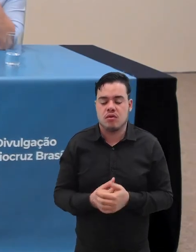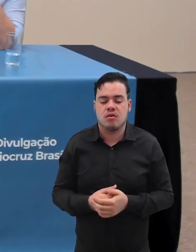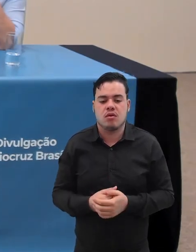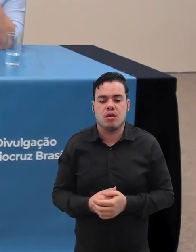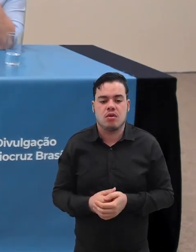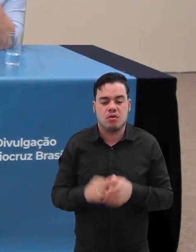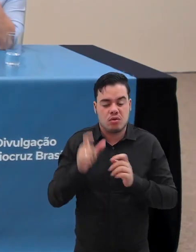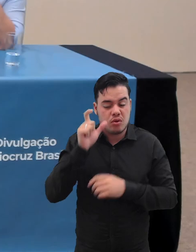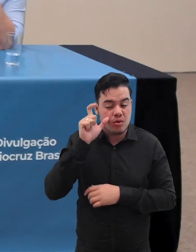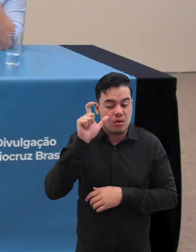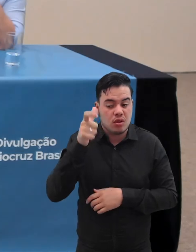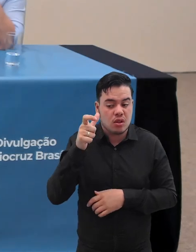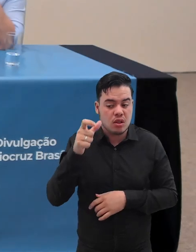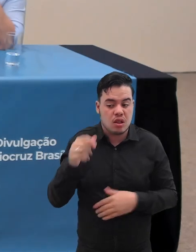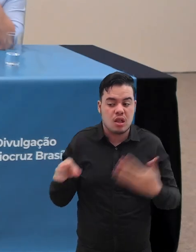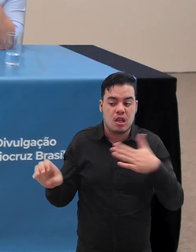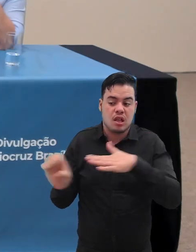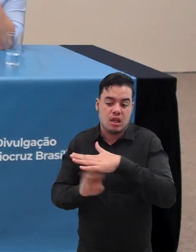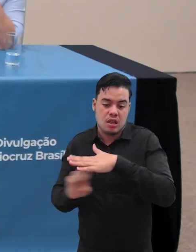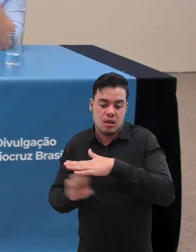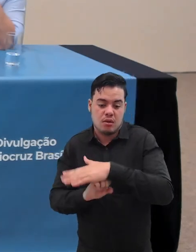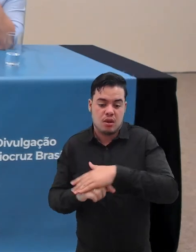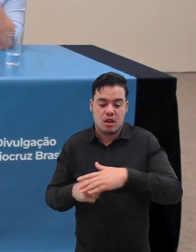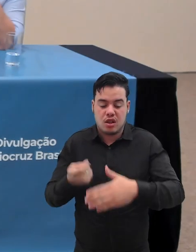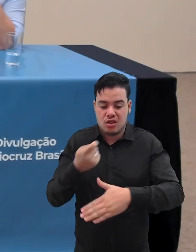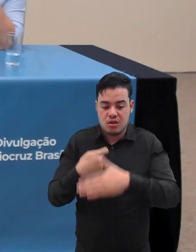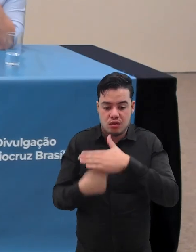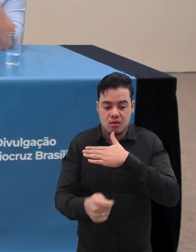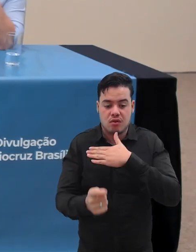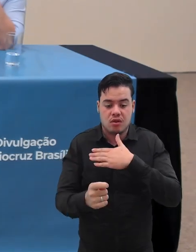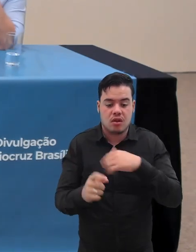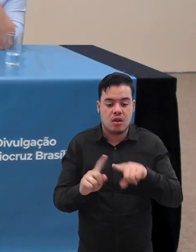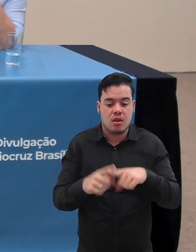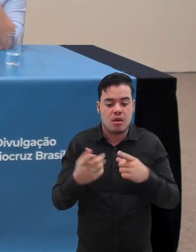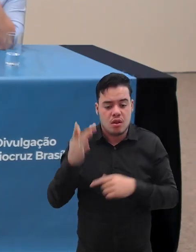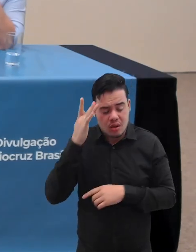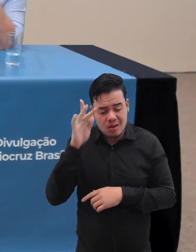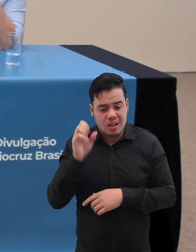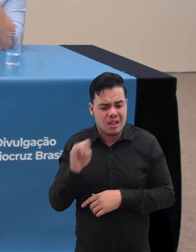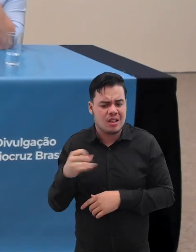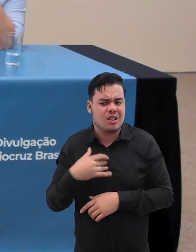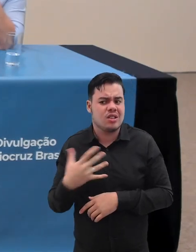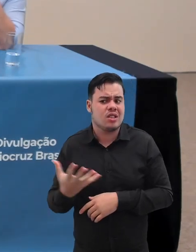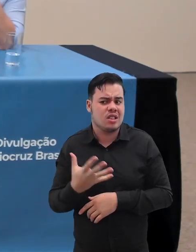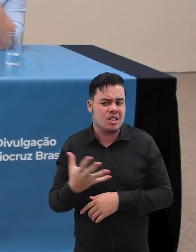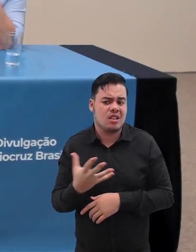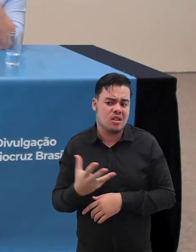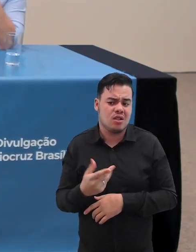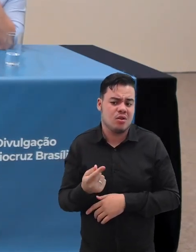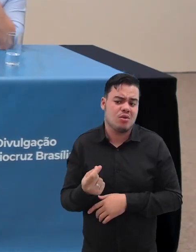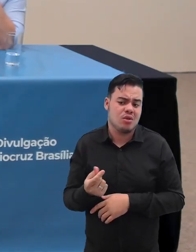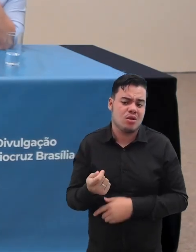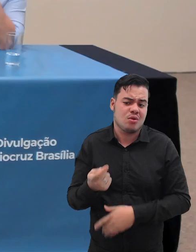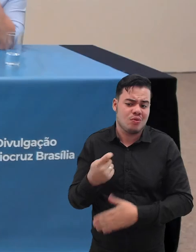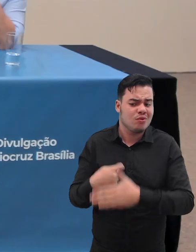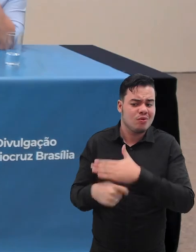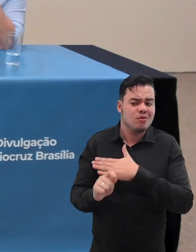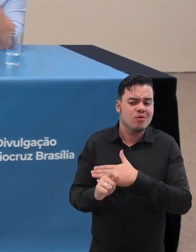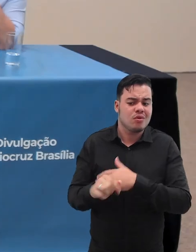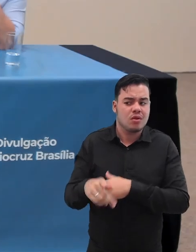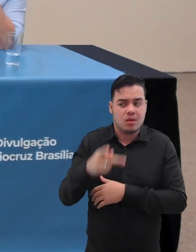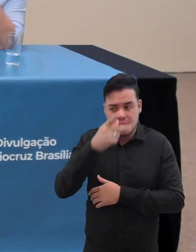um pouco interesse das empresas em investir, mas também, eu não sei se a gente quer tanto assim o dinheiro dessas pessoas, pelo que